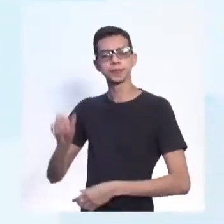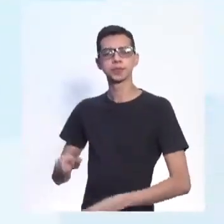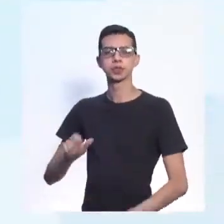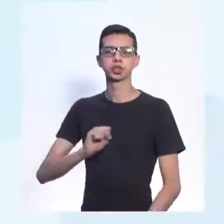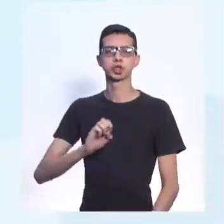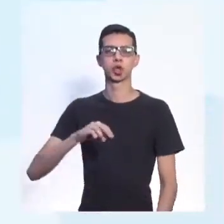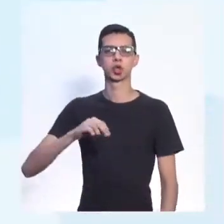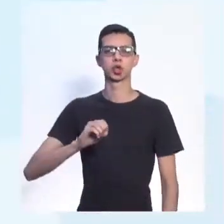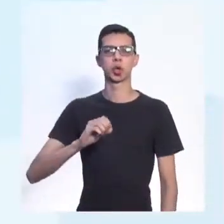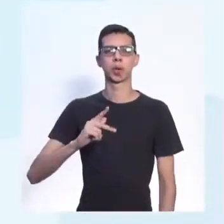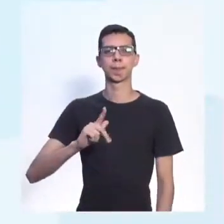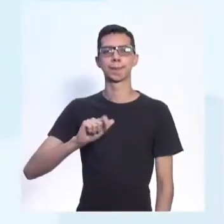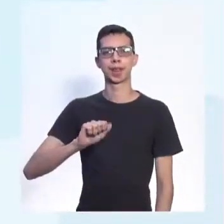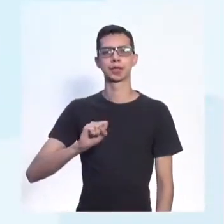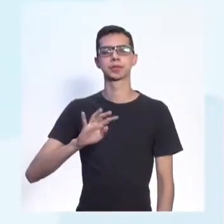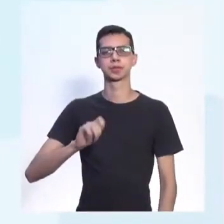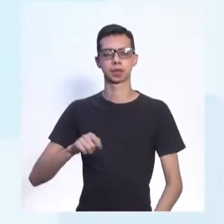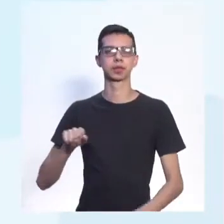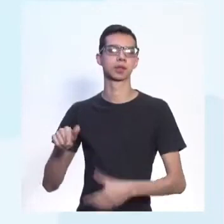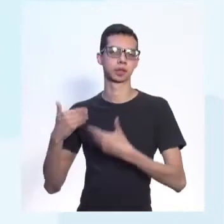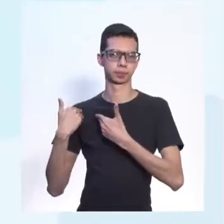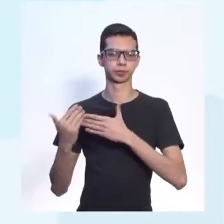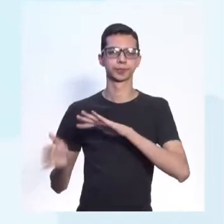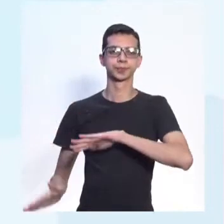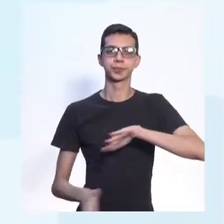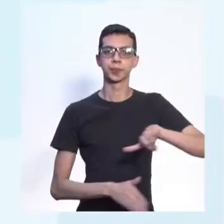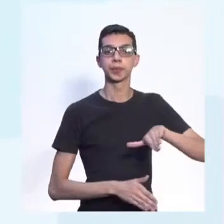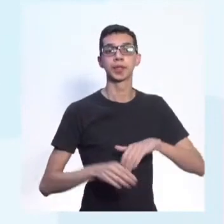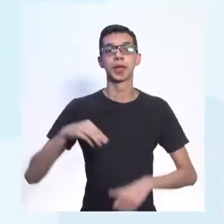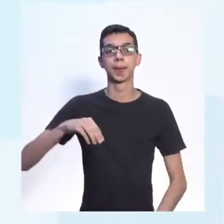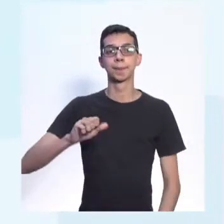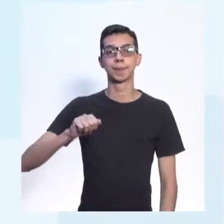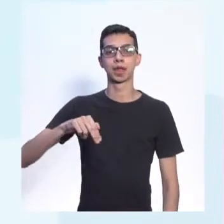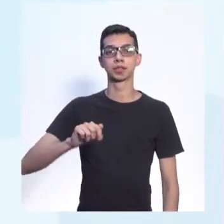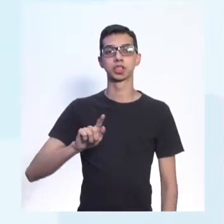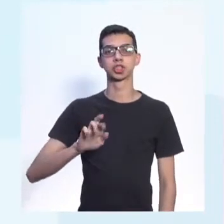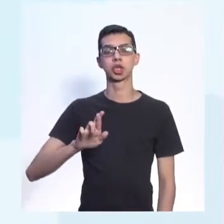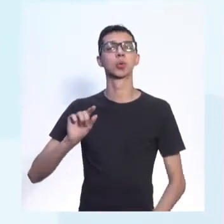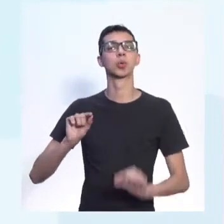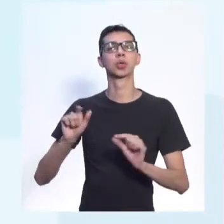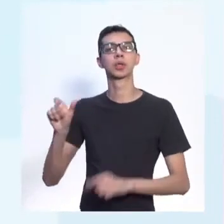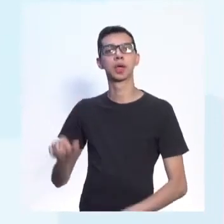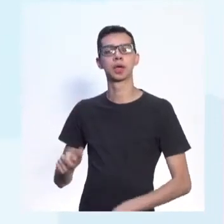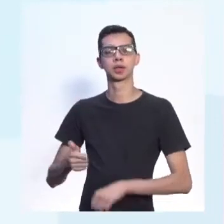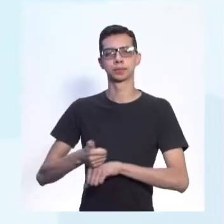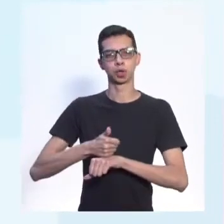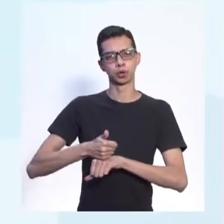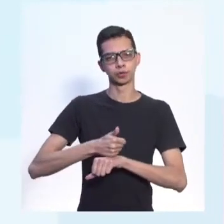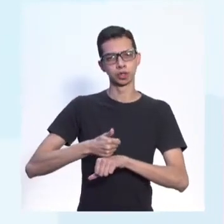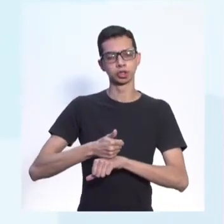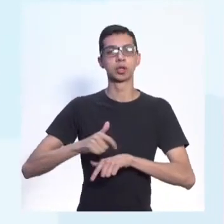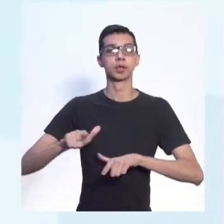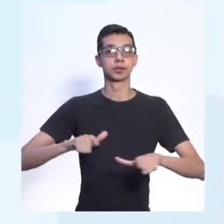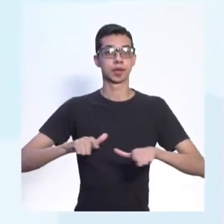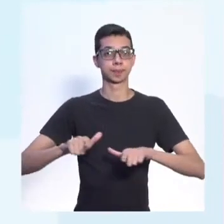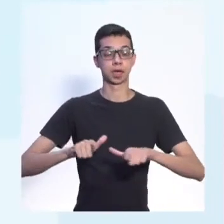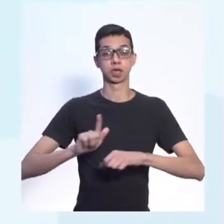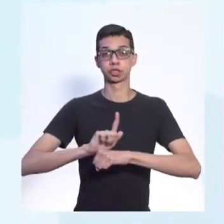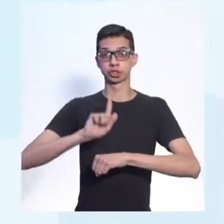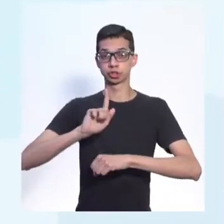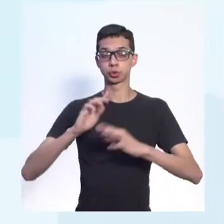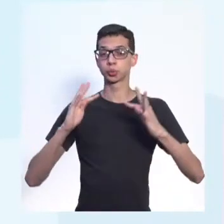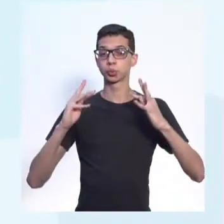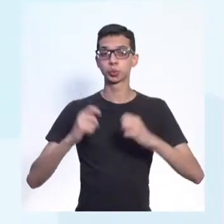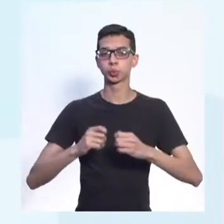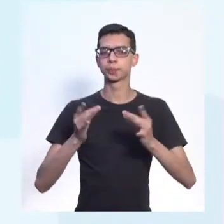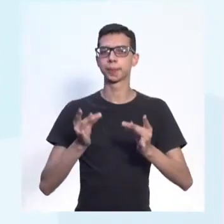né, direito aí, ele é o homem de ferro que a gente fala, da gravadora. Ele é o profissional que trabalha diretamente gerenciando o casting